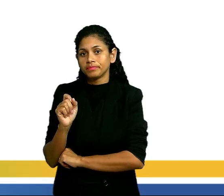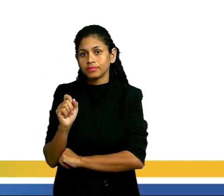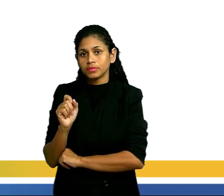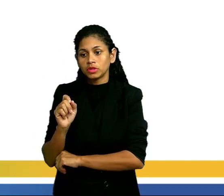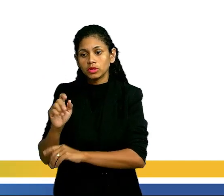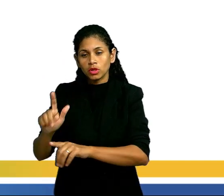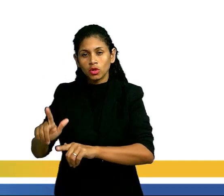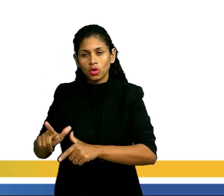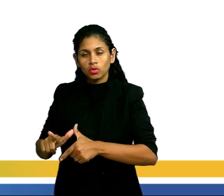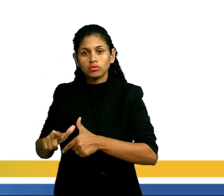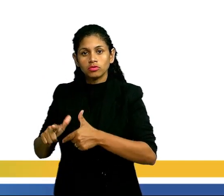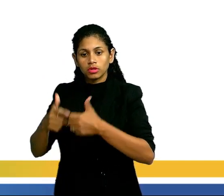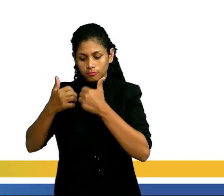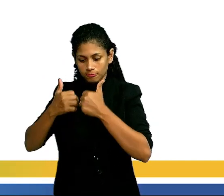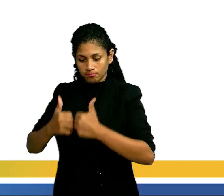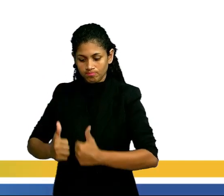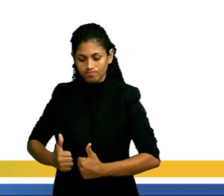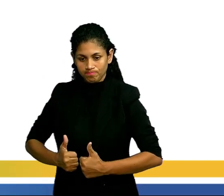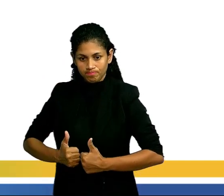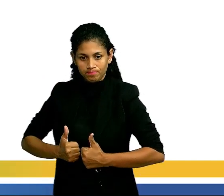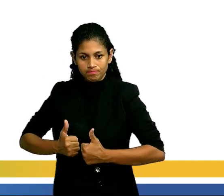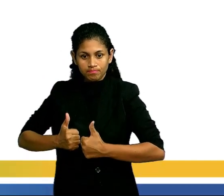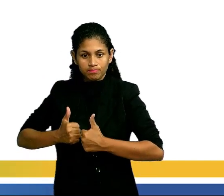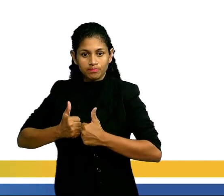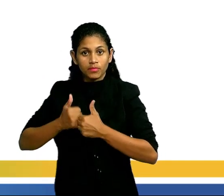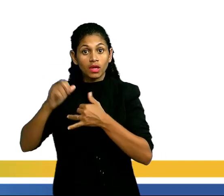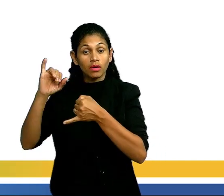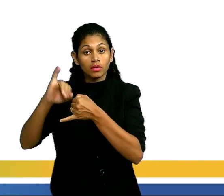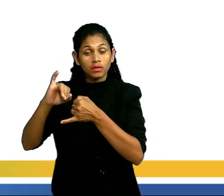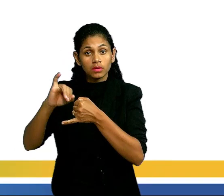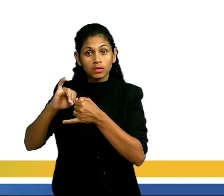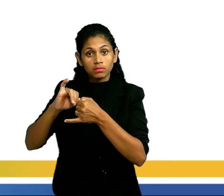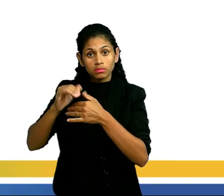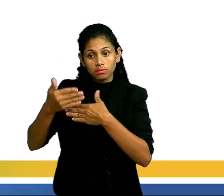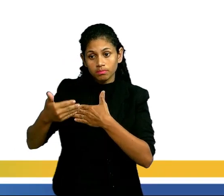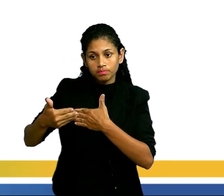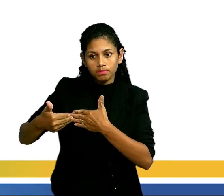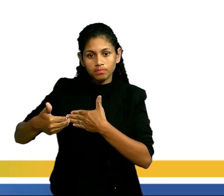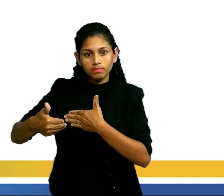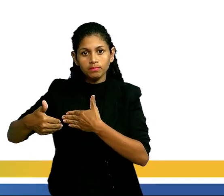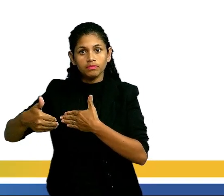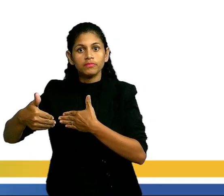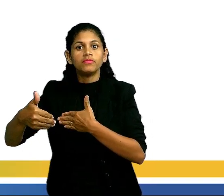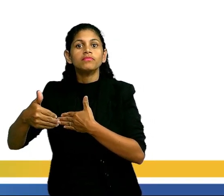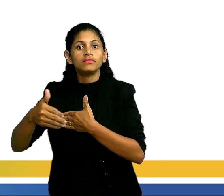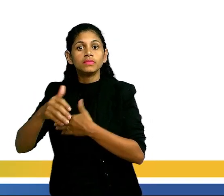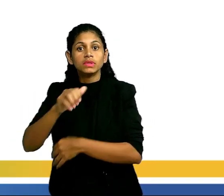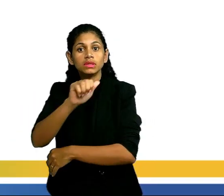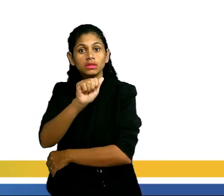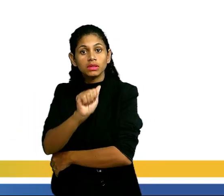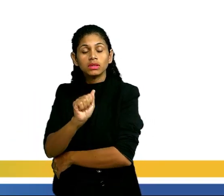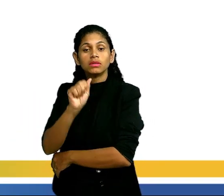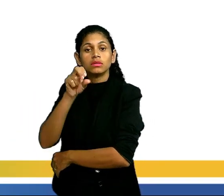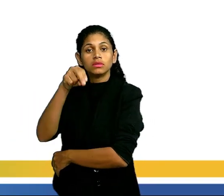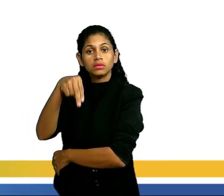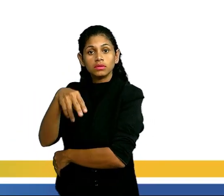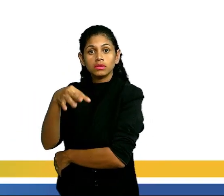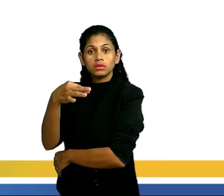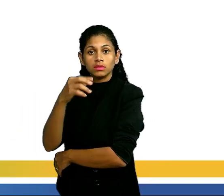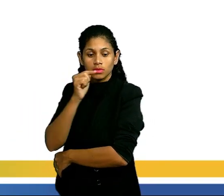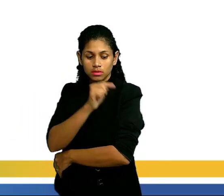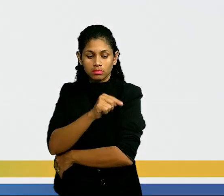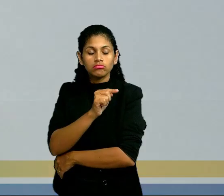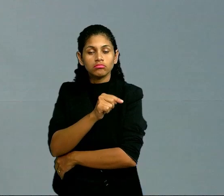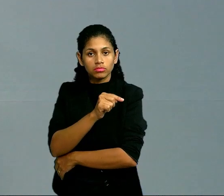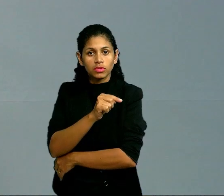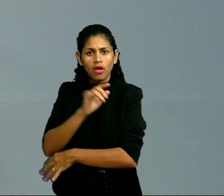agentes imunizadores fabricados a partir de antígenos, olha aí, ó, inativos ou